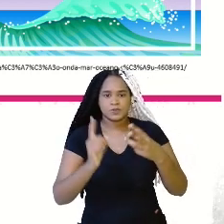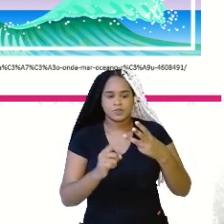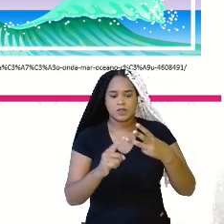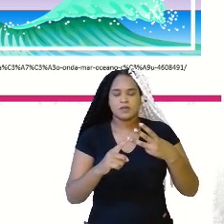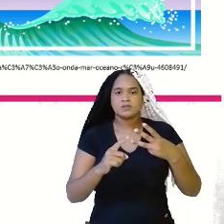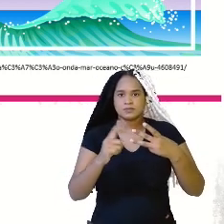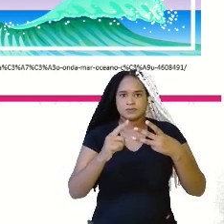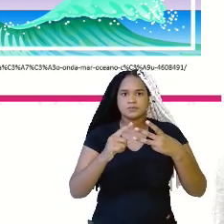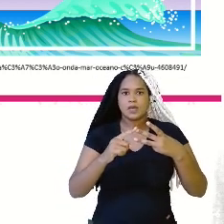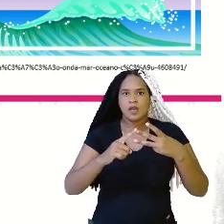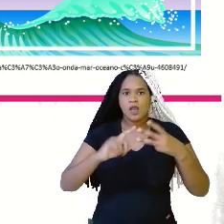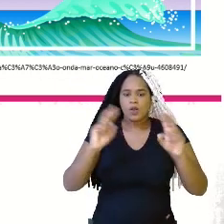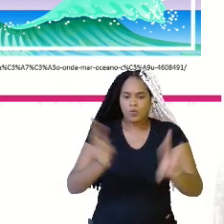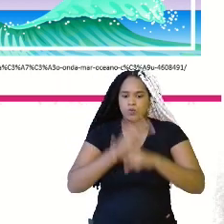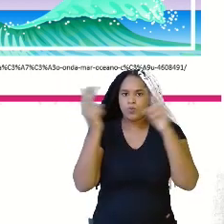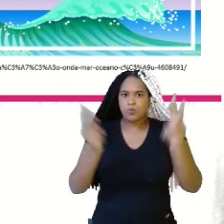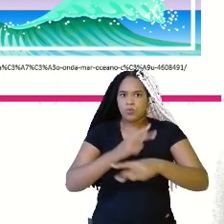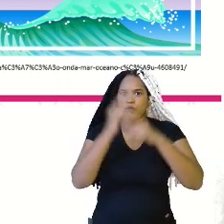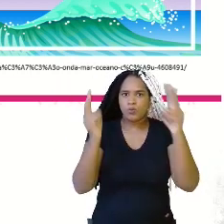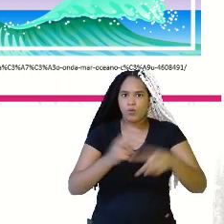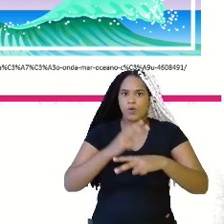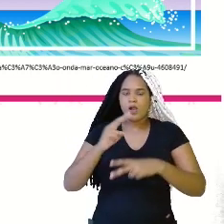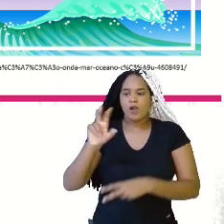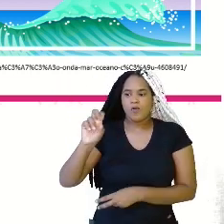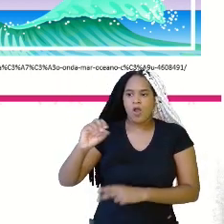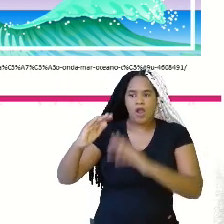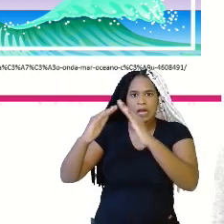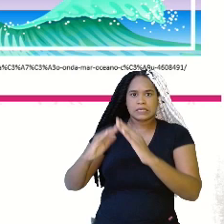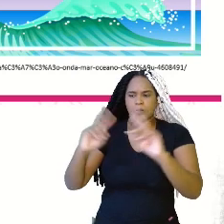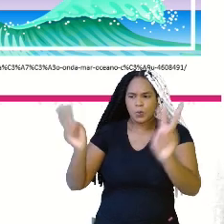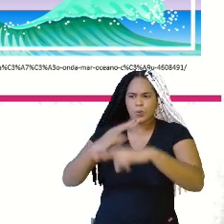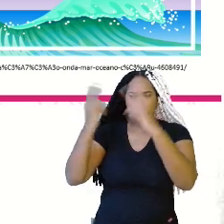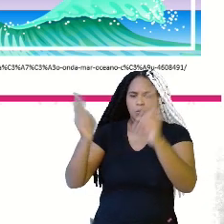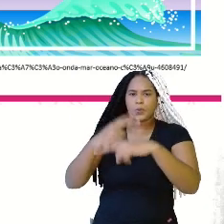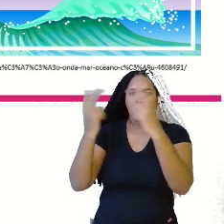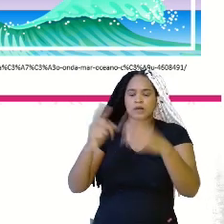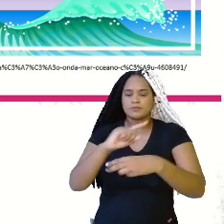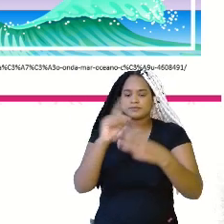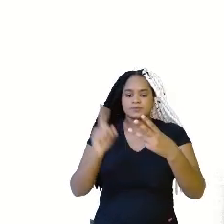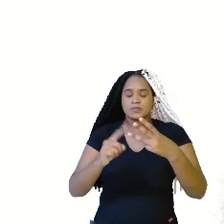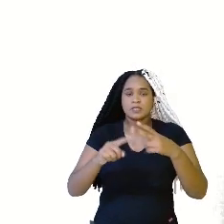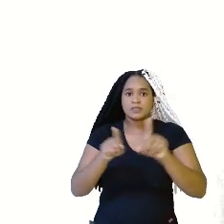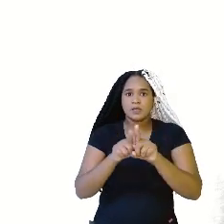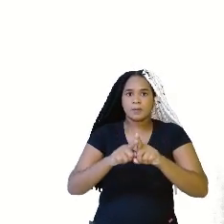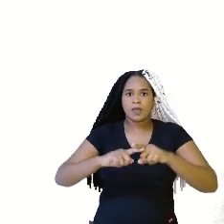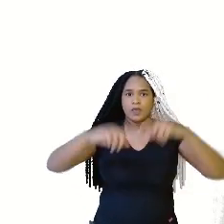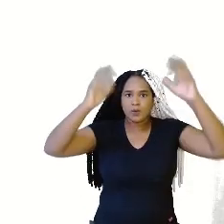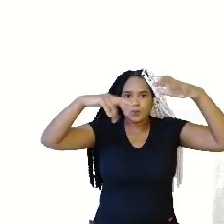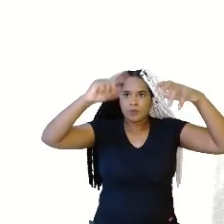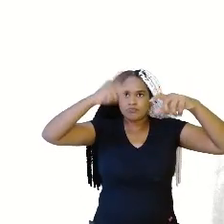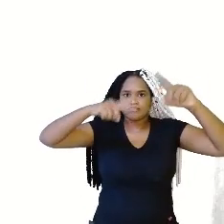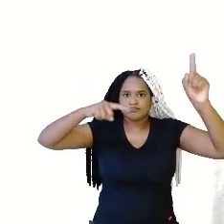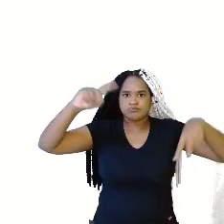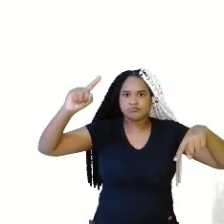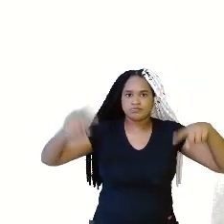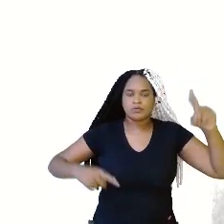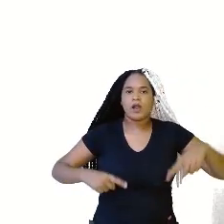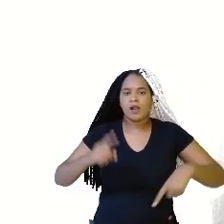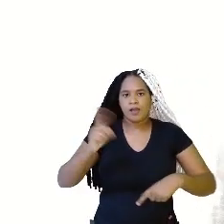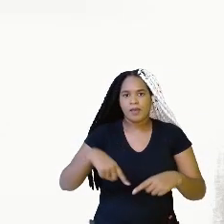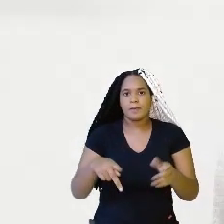a tempestade relampeja bastante. São as 2 frases onde nós encontramos os tempos verbais